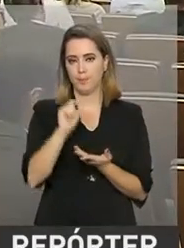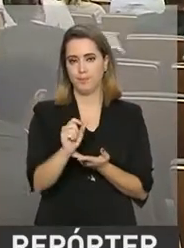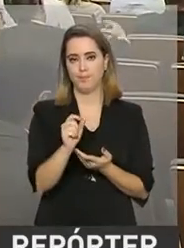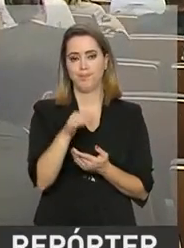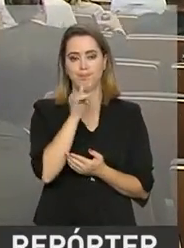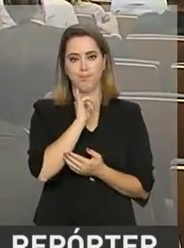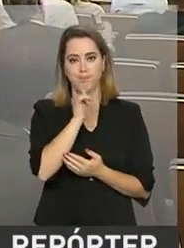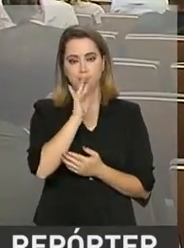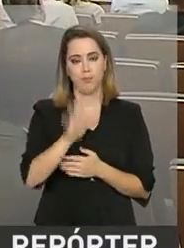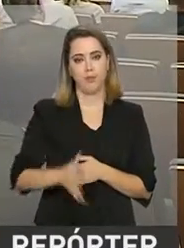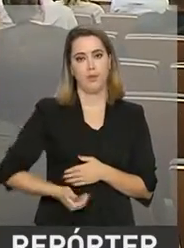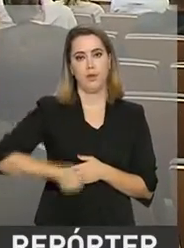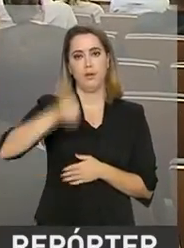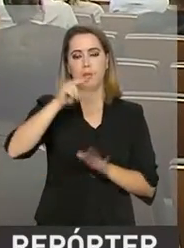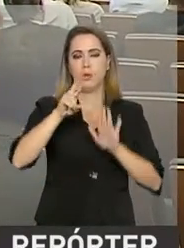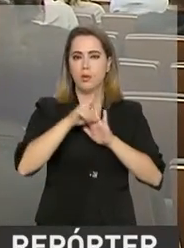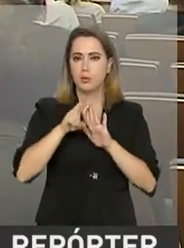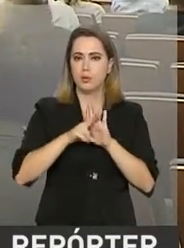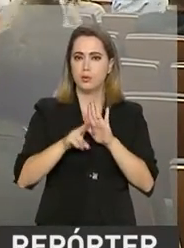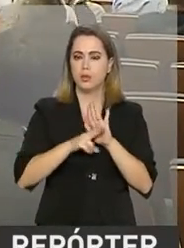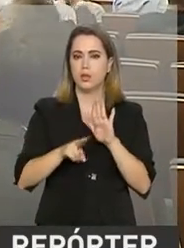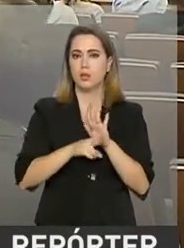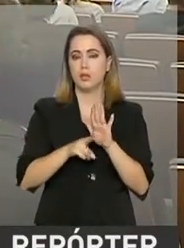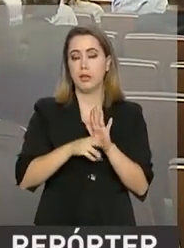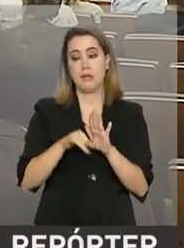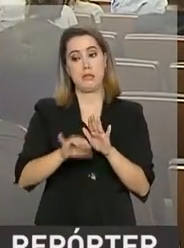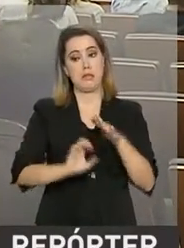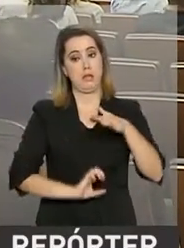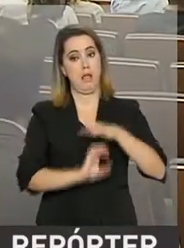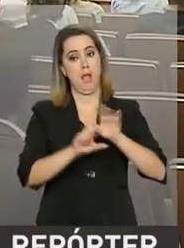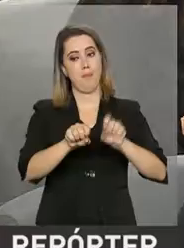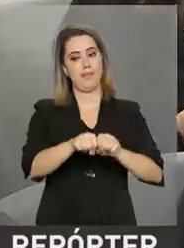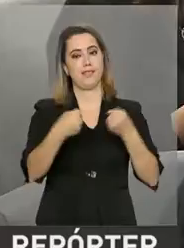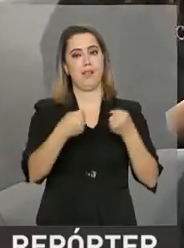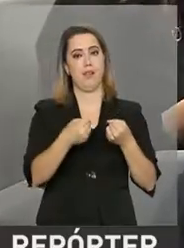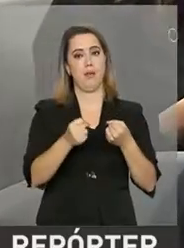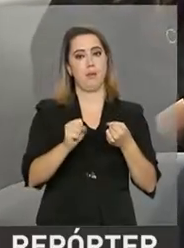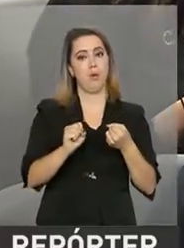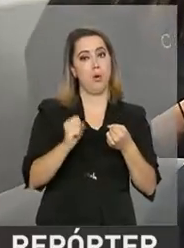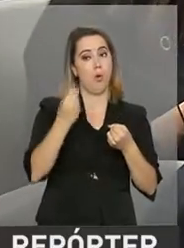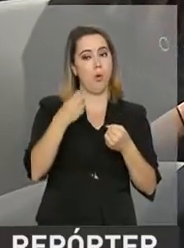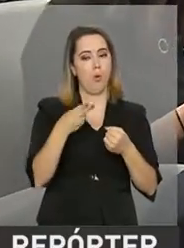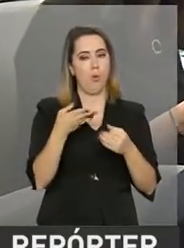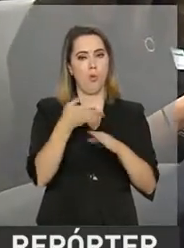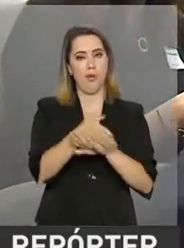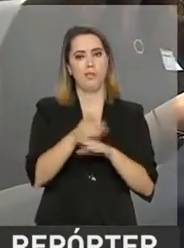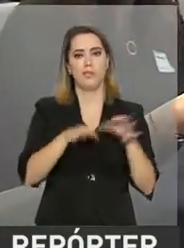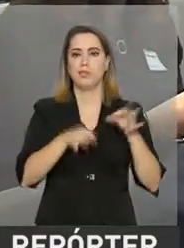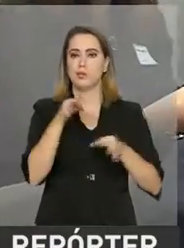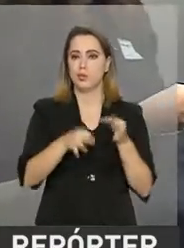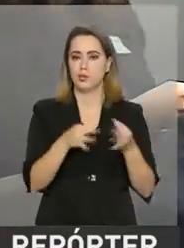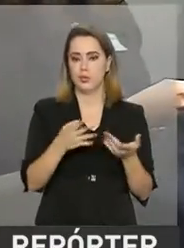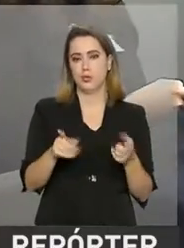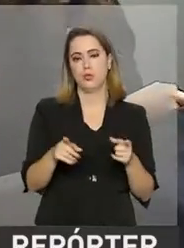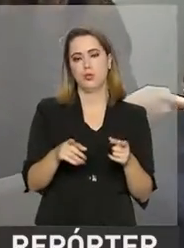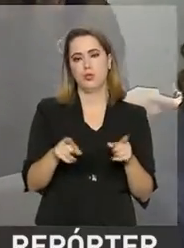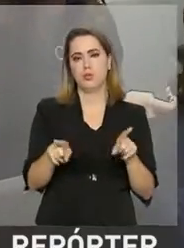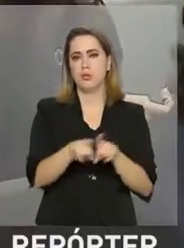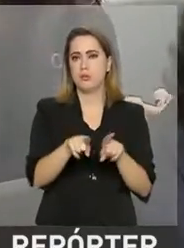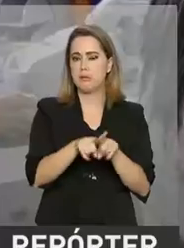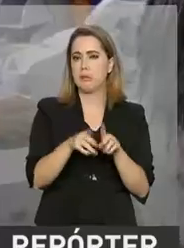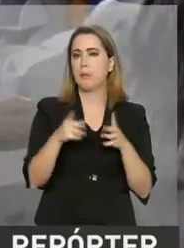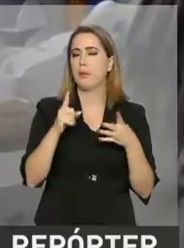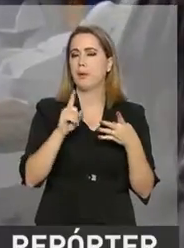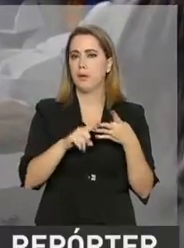da melhoria nas regras para falência e recuperação judicial do aperfeiçoamento no sistema de cadastro positivo